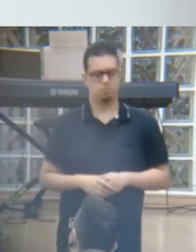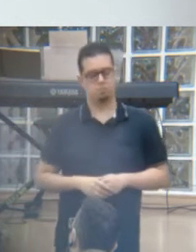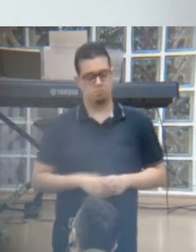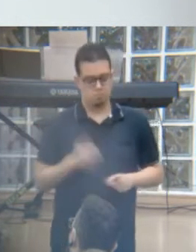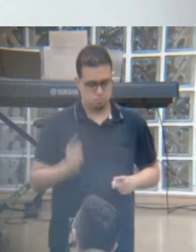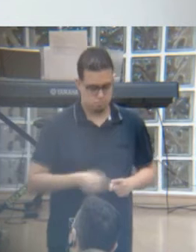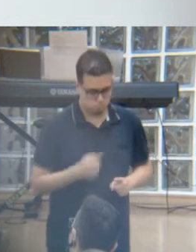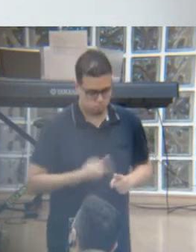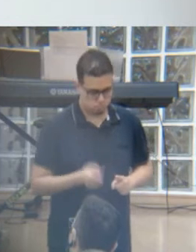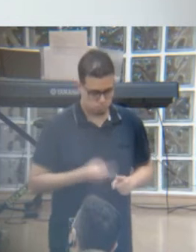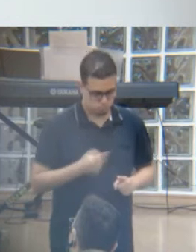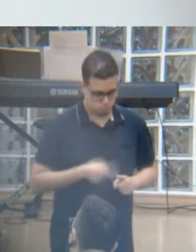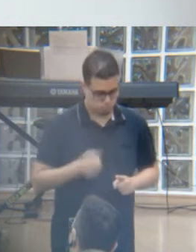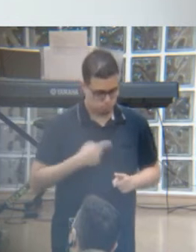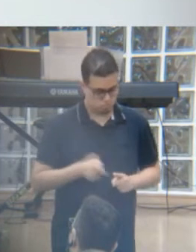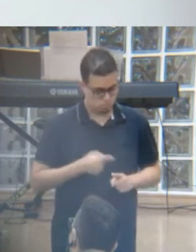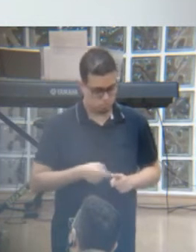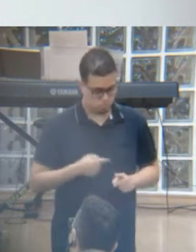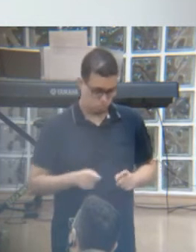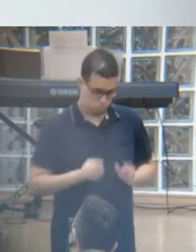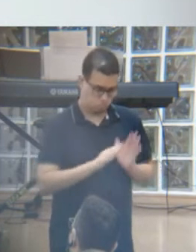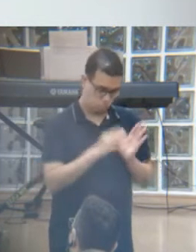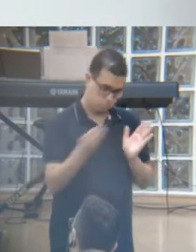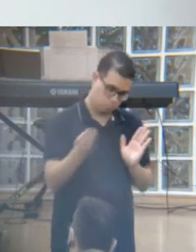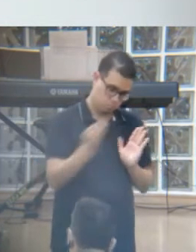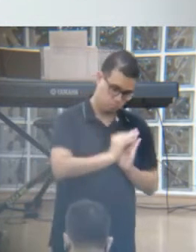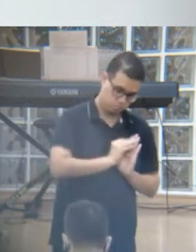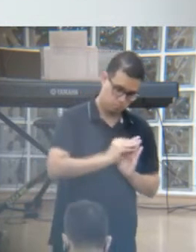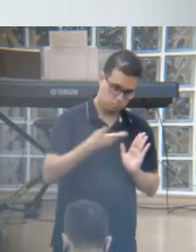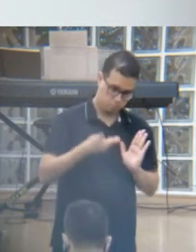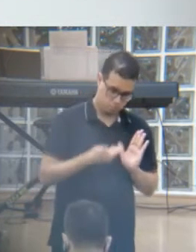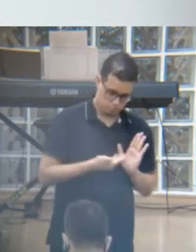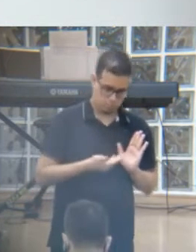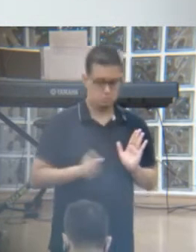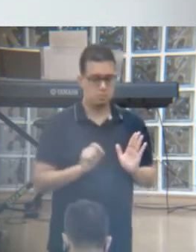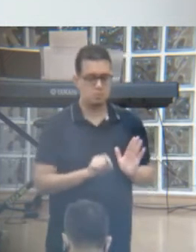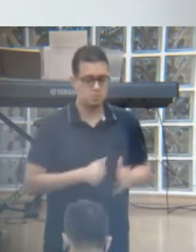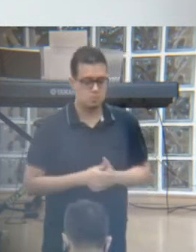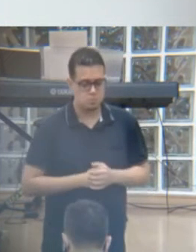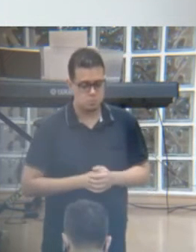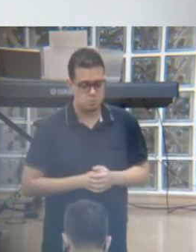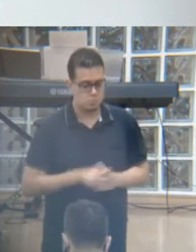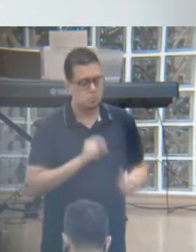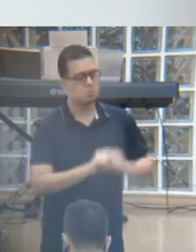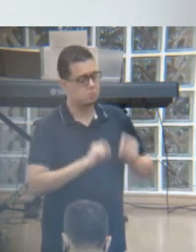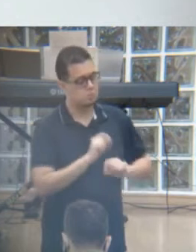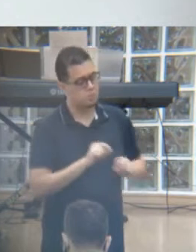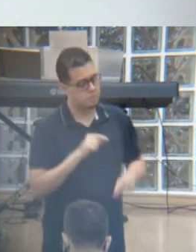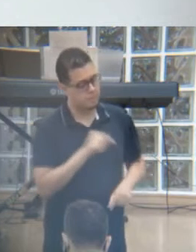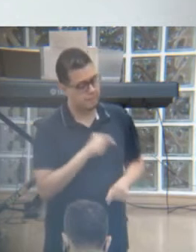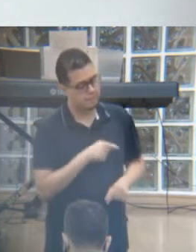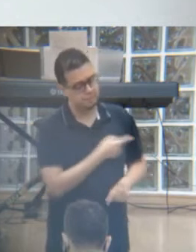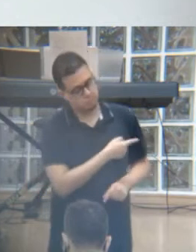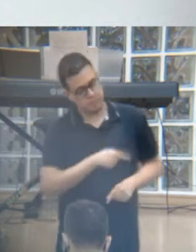palavra registrada na Bíblia do profeta Elias é aquilo que ele foi pregar ao rei